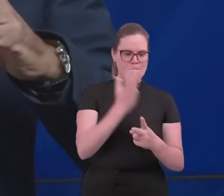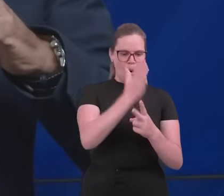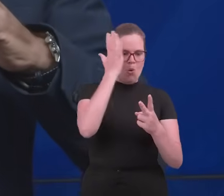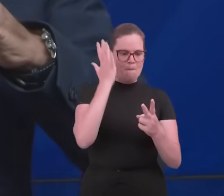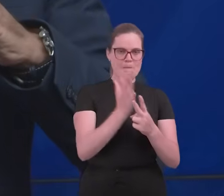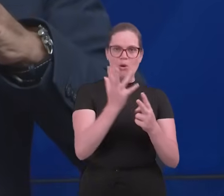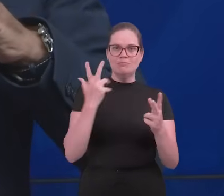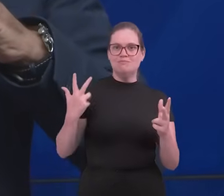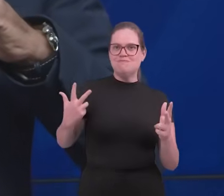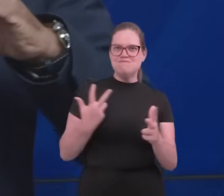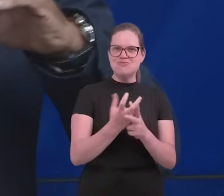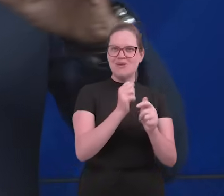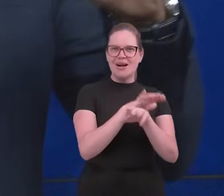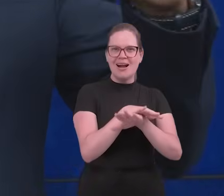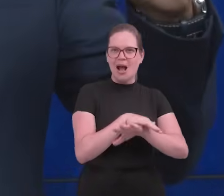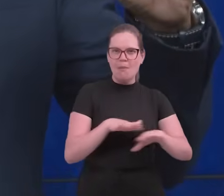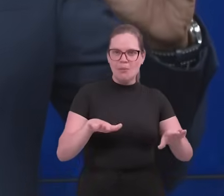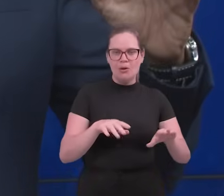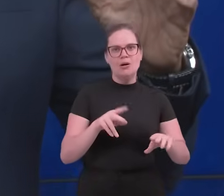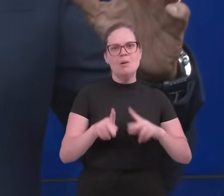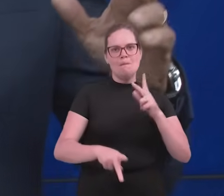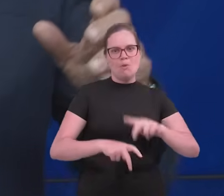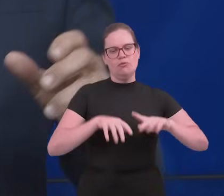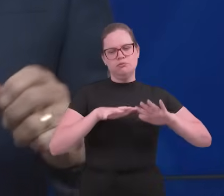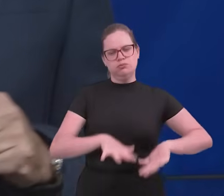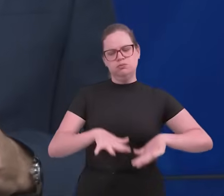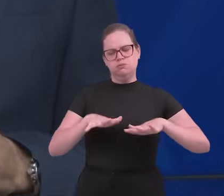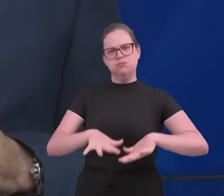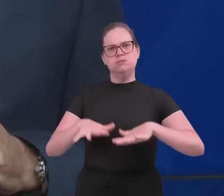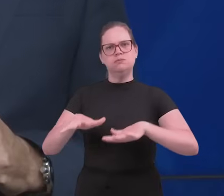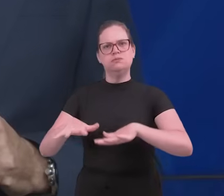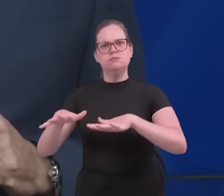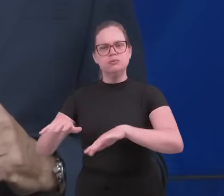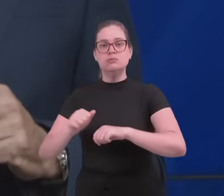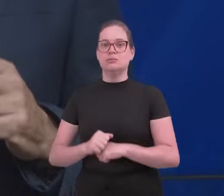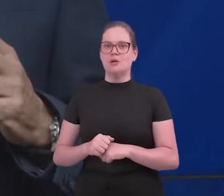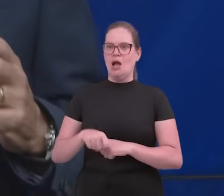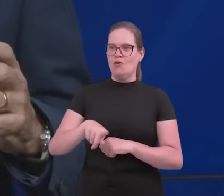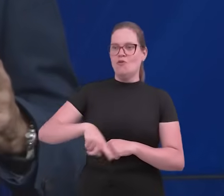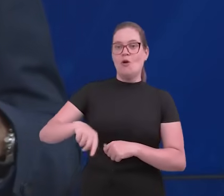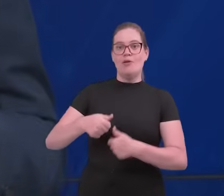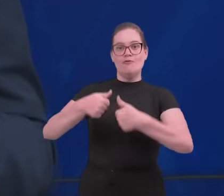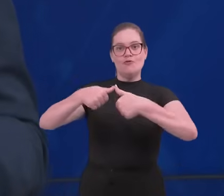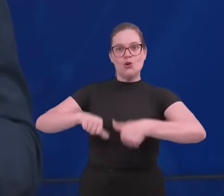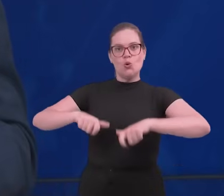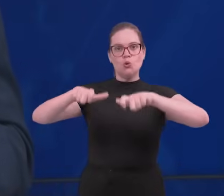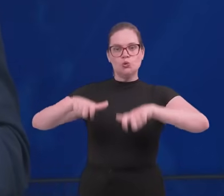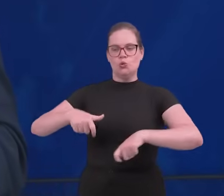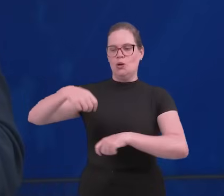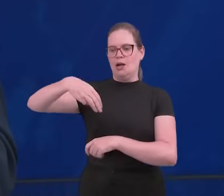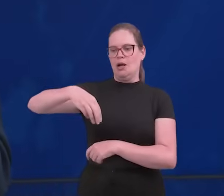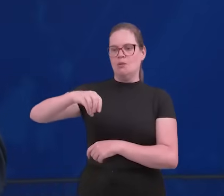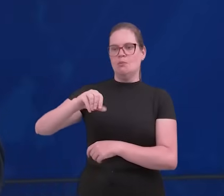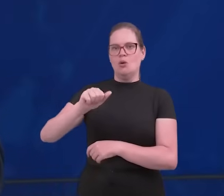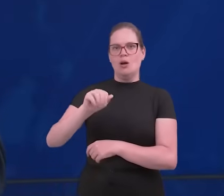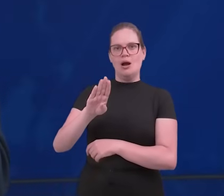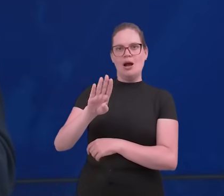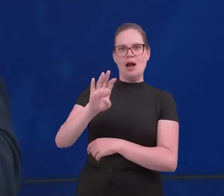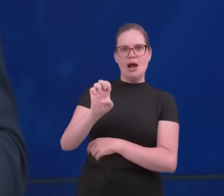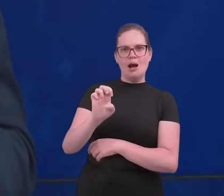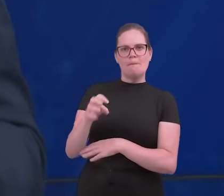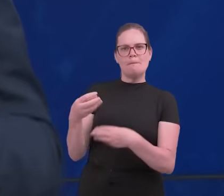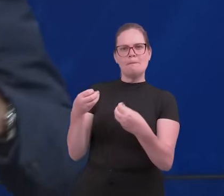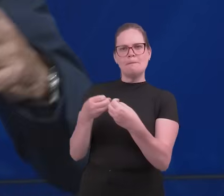até acamparem nas campinas de Moabe. Esta era uma região estratégica, a leste do Rio